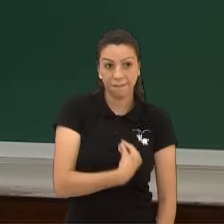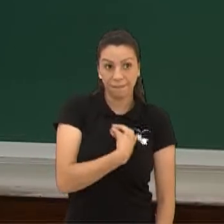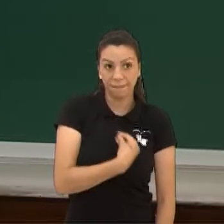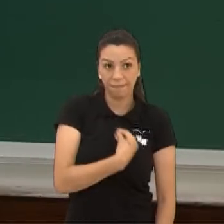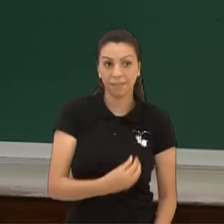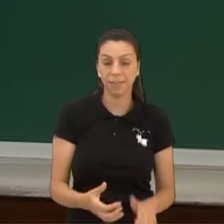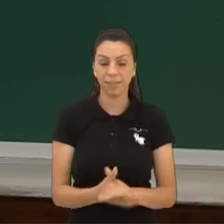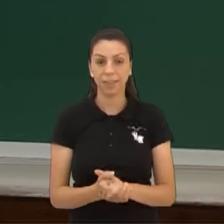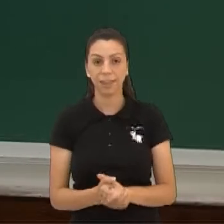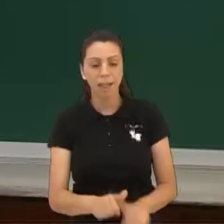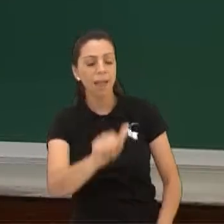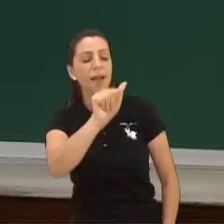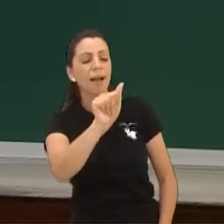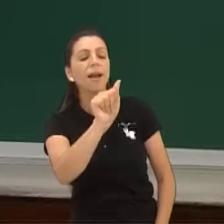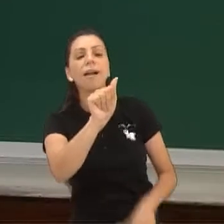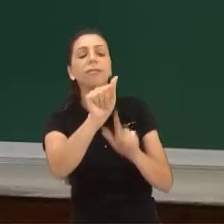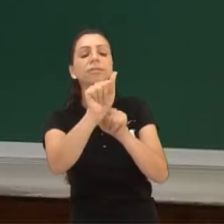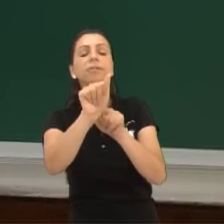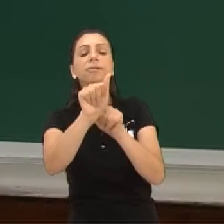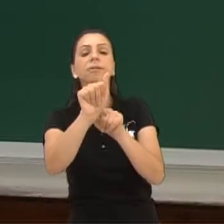na biologia